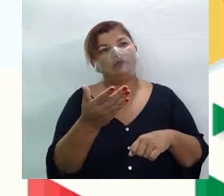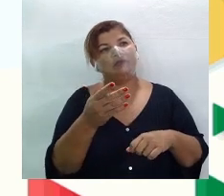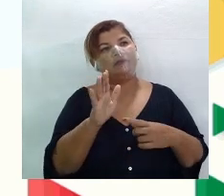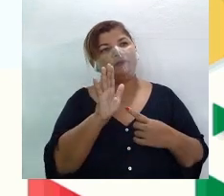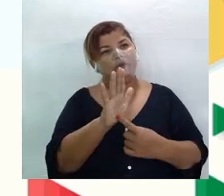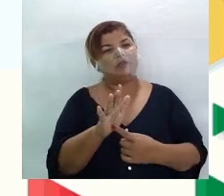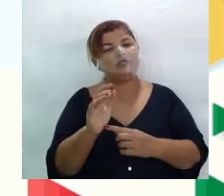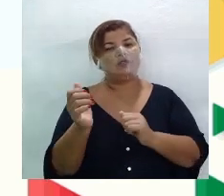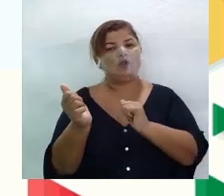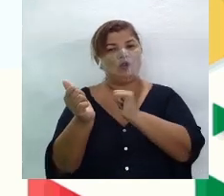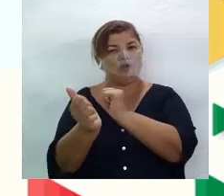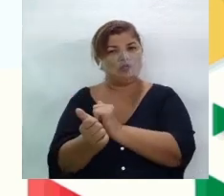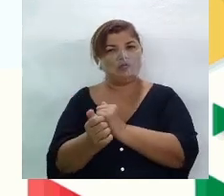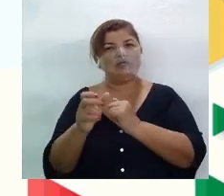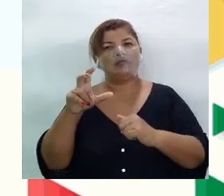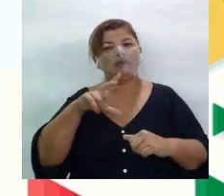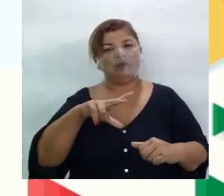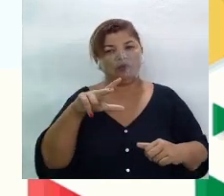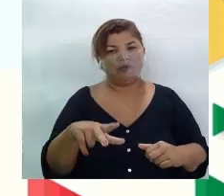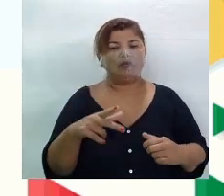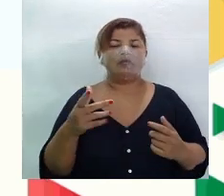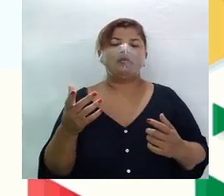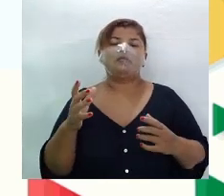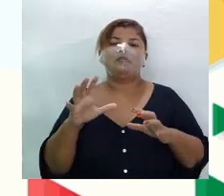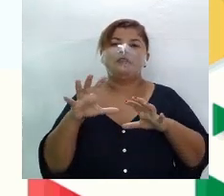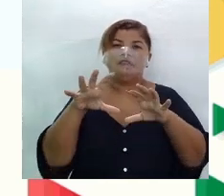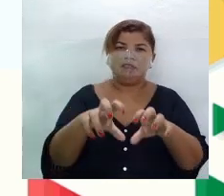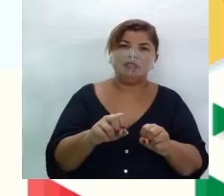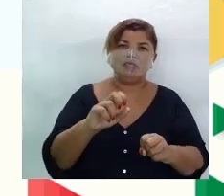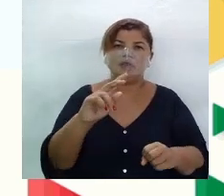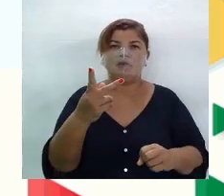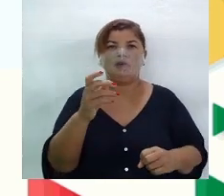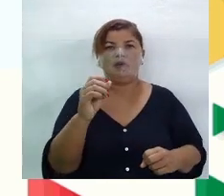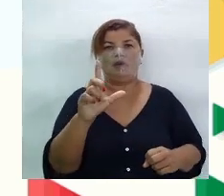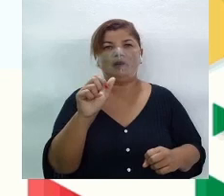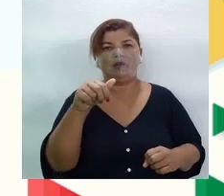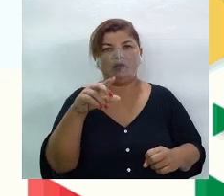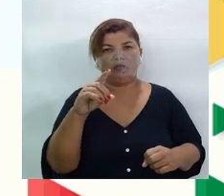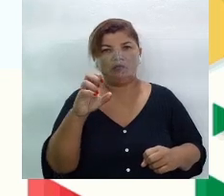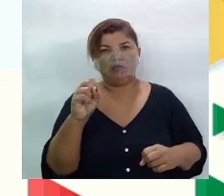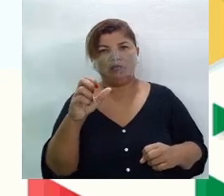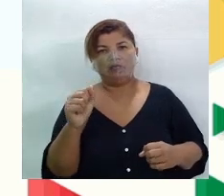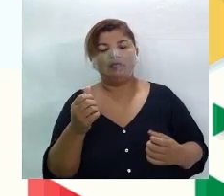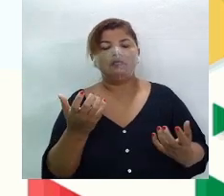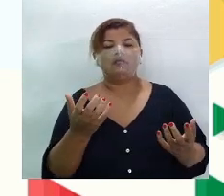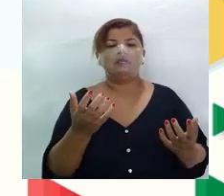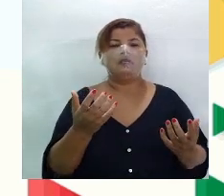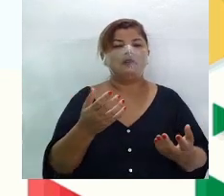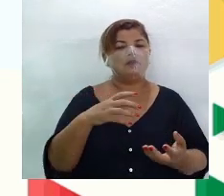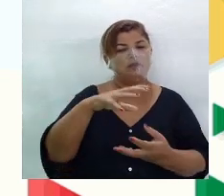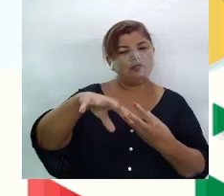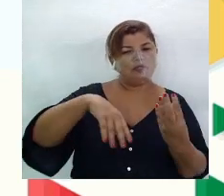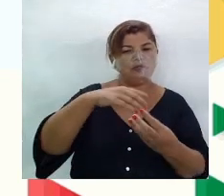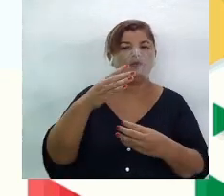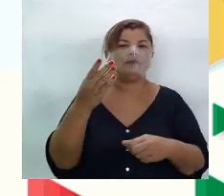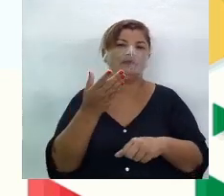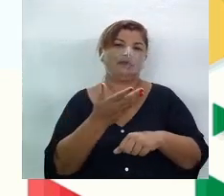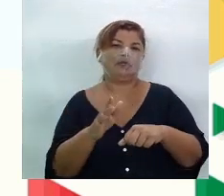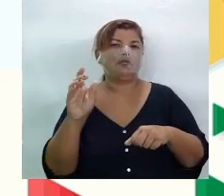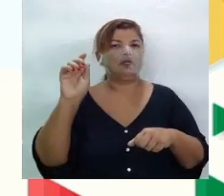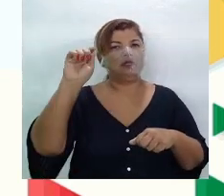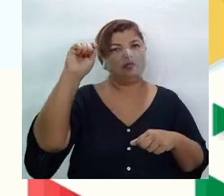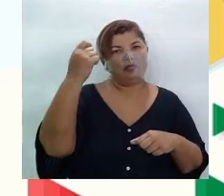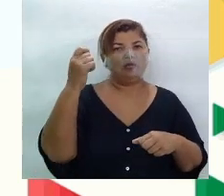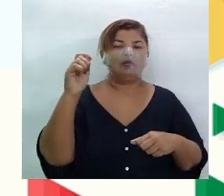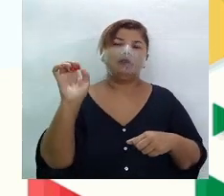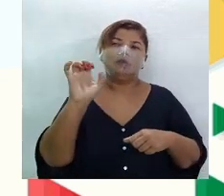colonização portuguesa, as invasões holandesas da capital pernambucana, as influências branco, negros, europeus, africanos,